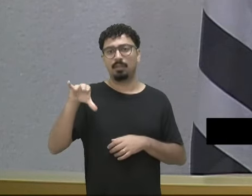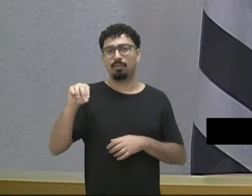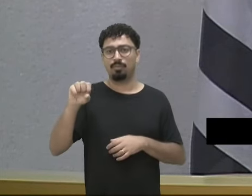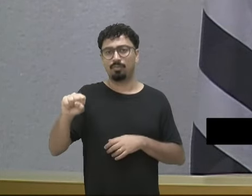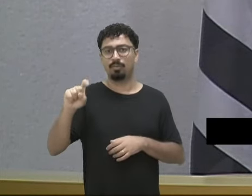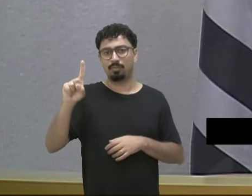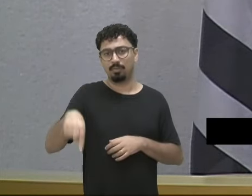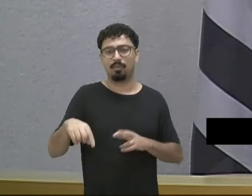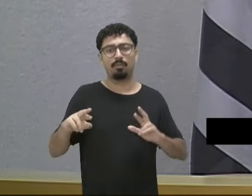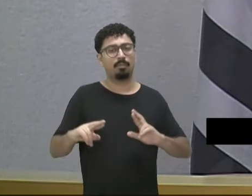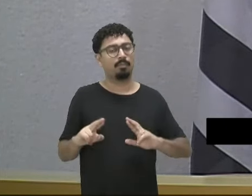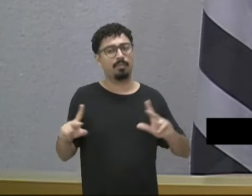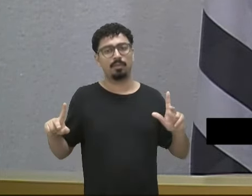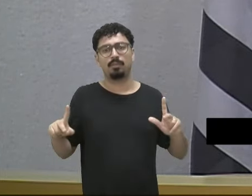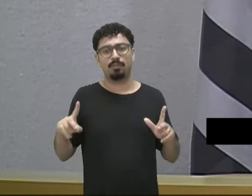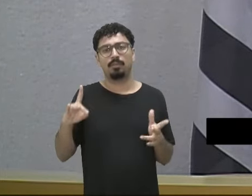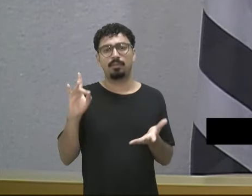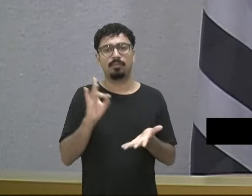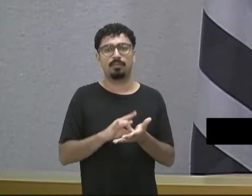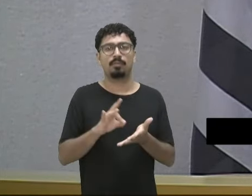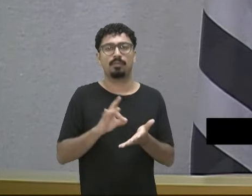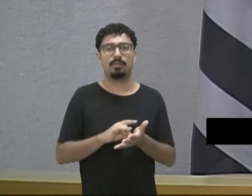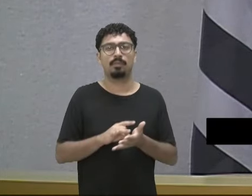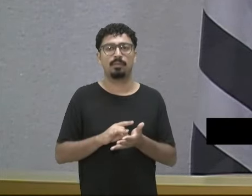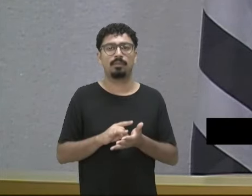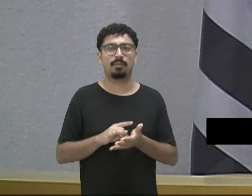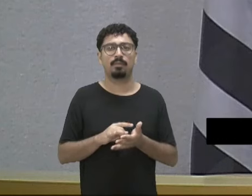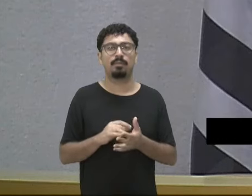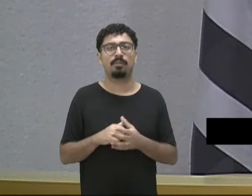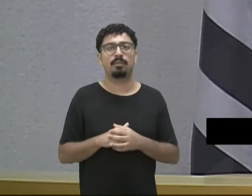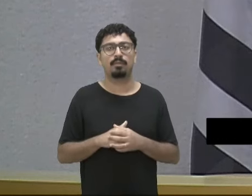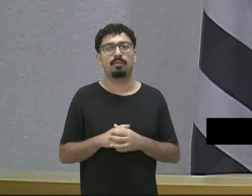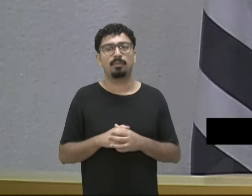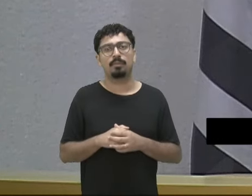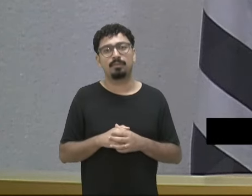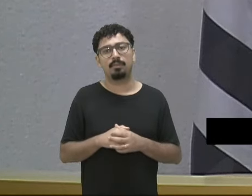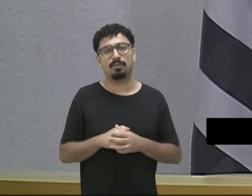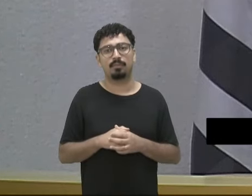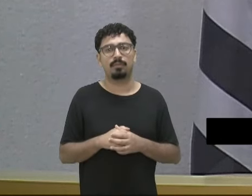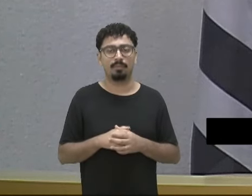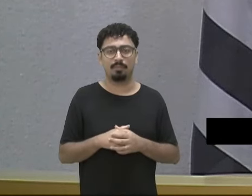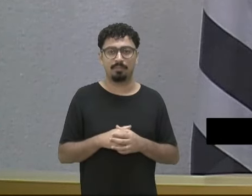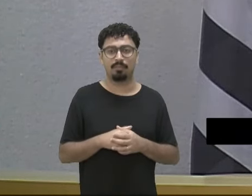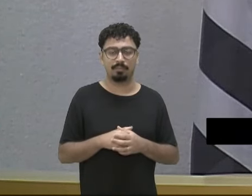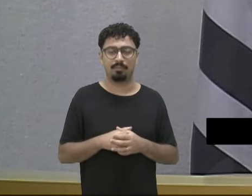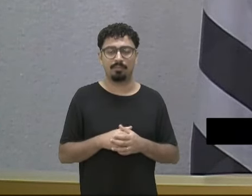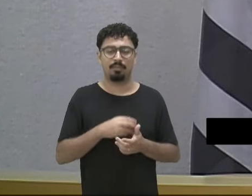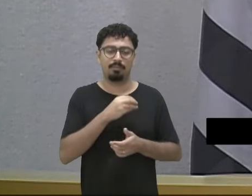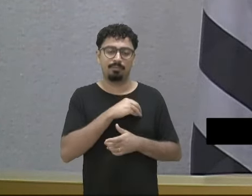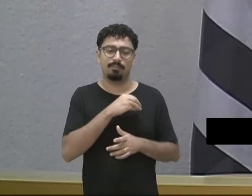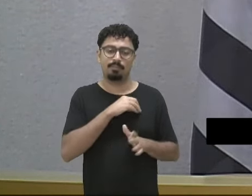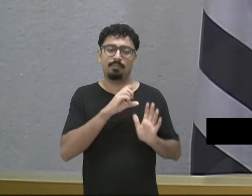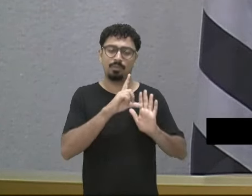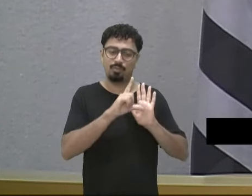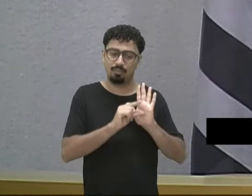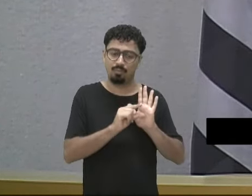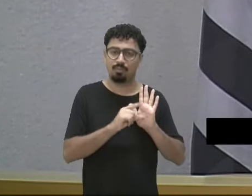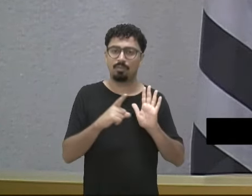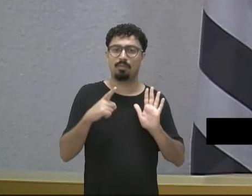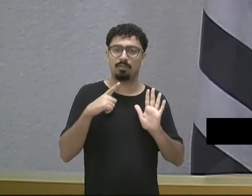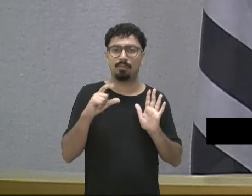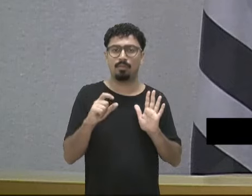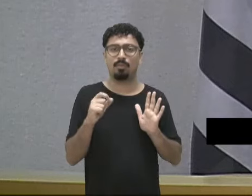Realmente é uma diferença assim que dá uma diferença muito grande realmente no salário, né, de quem recebe o mínimo